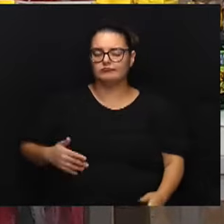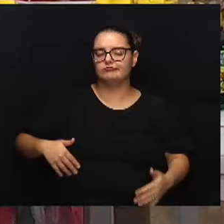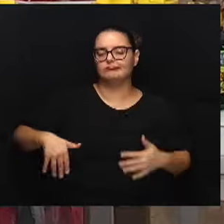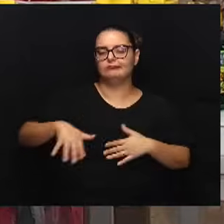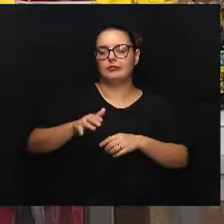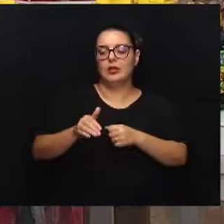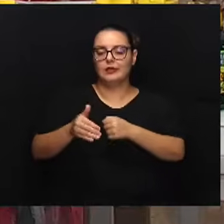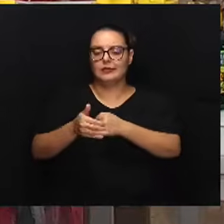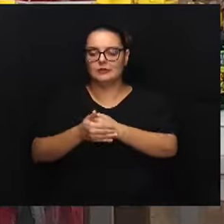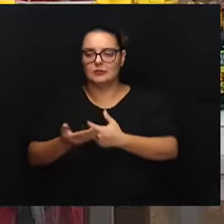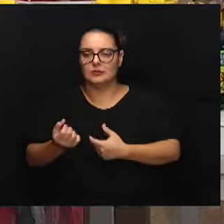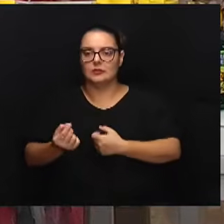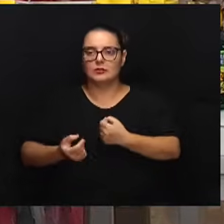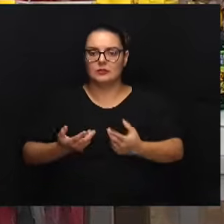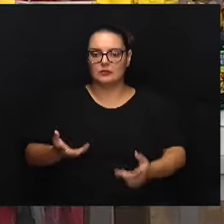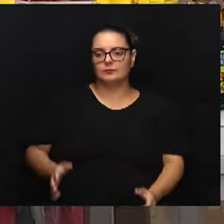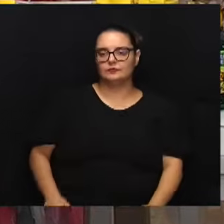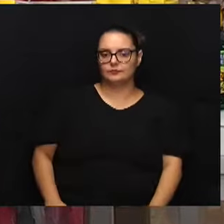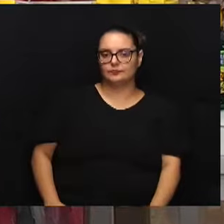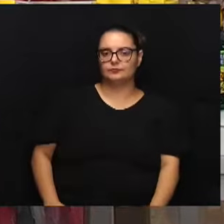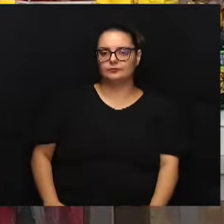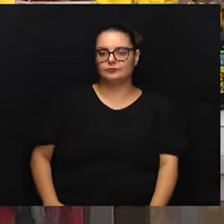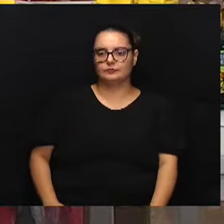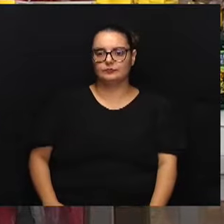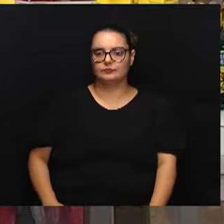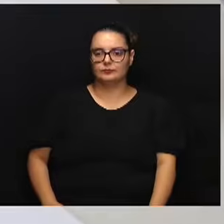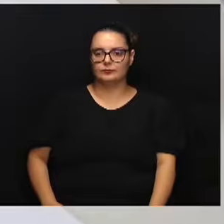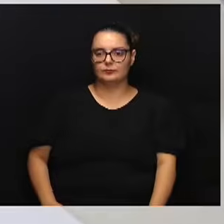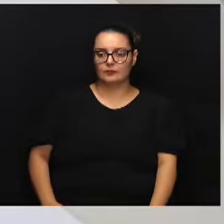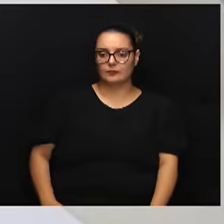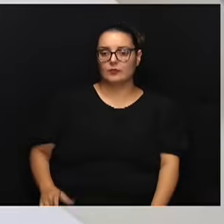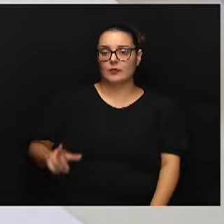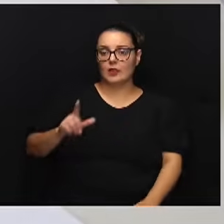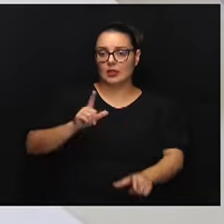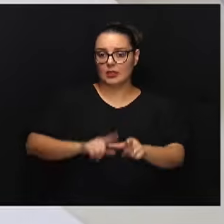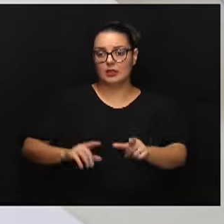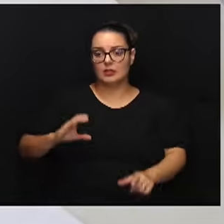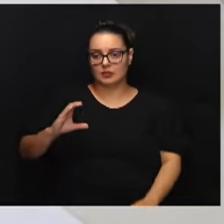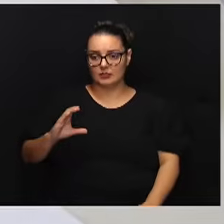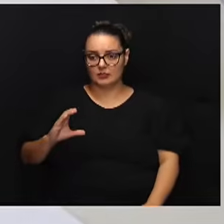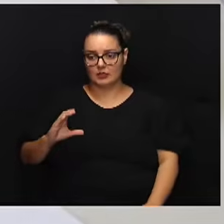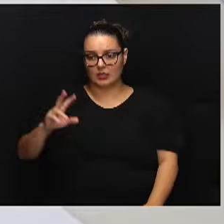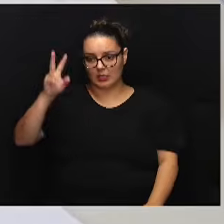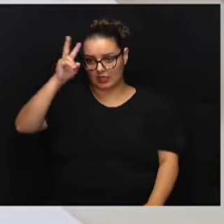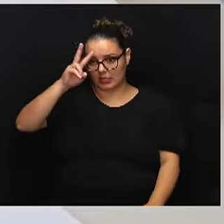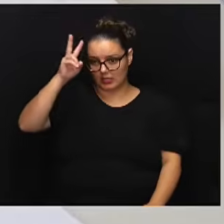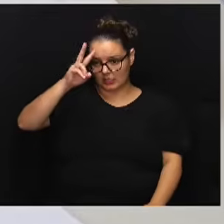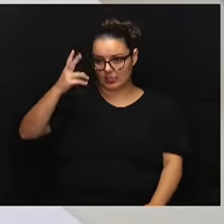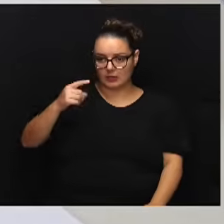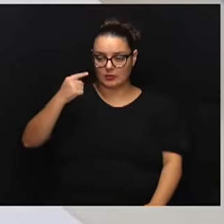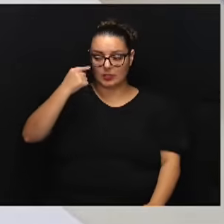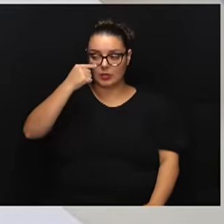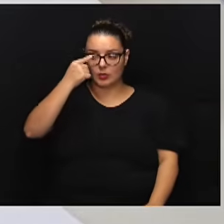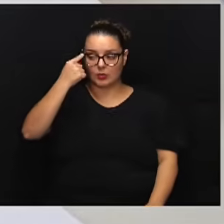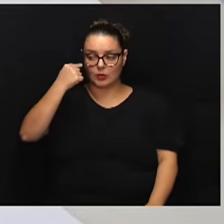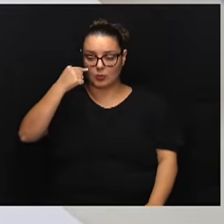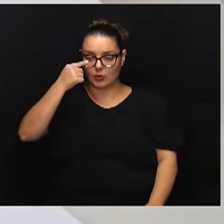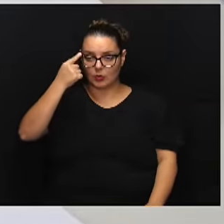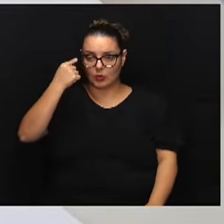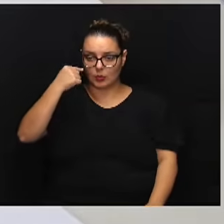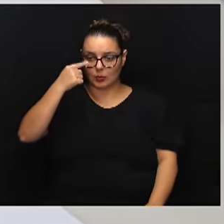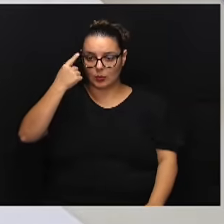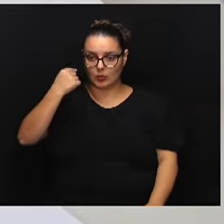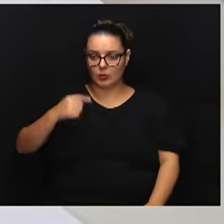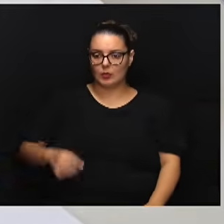vai passar por cima. Tá. Então olha só, aqui a gente tem a letra C. Lembra do olhinho? A gente vai fazer um olho aqui,